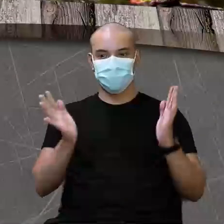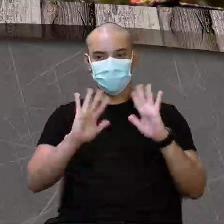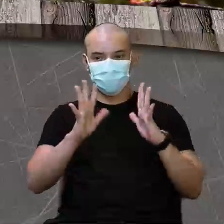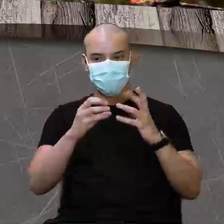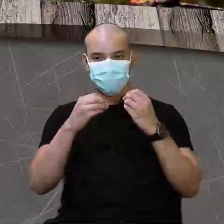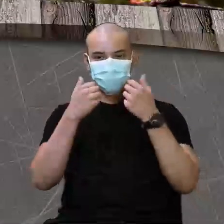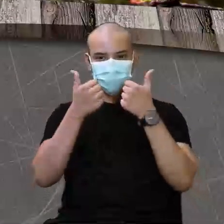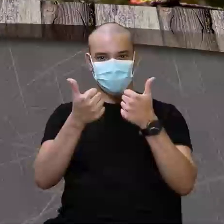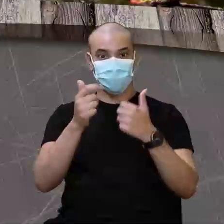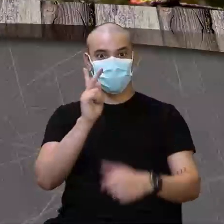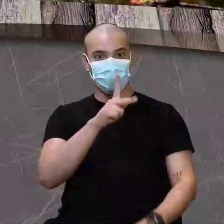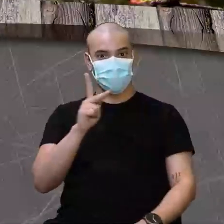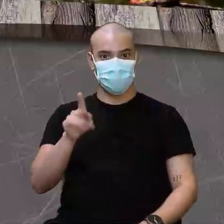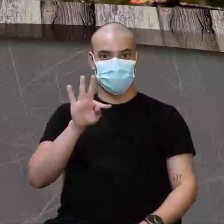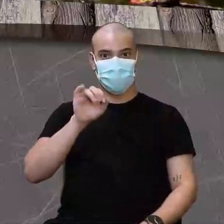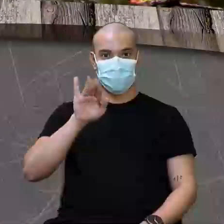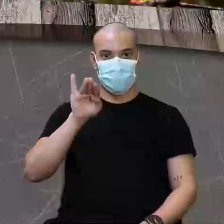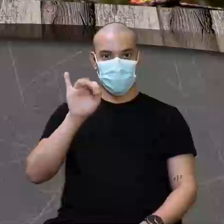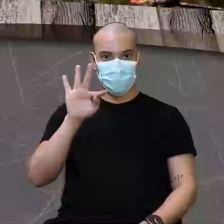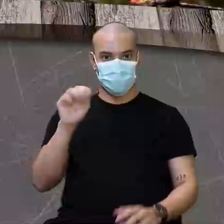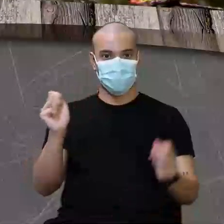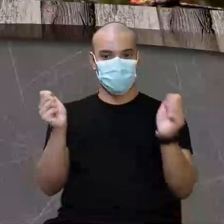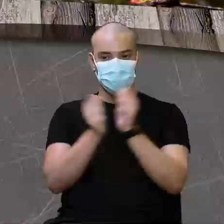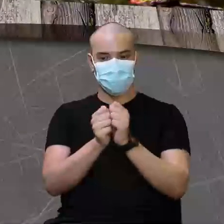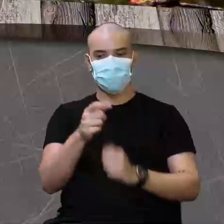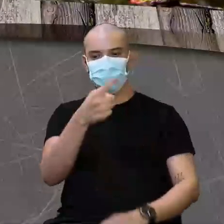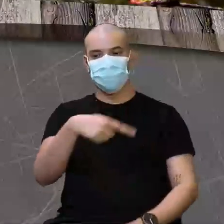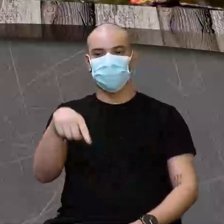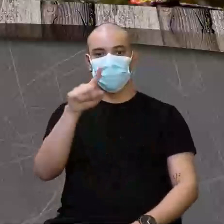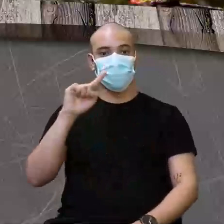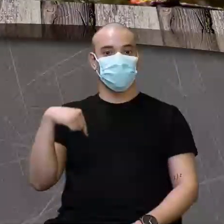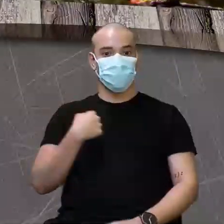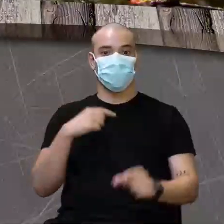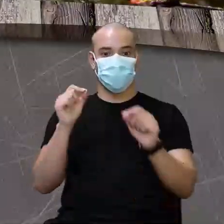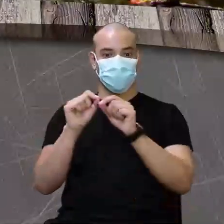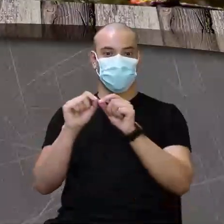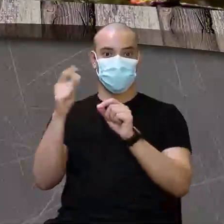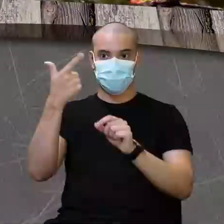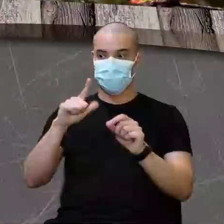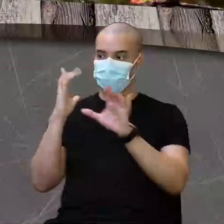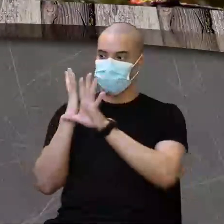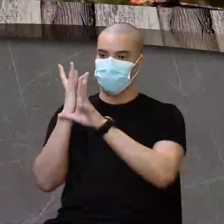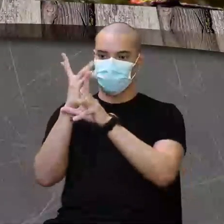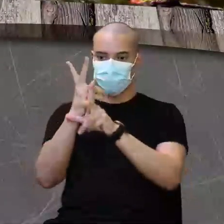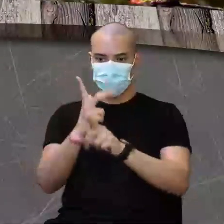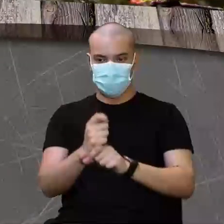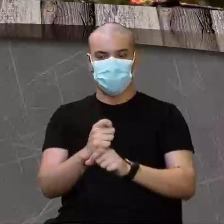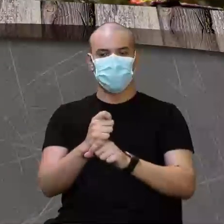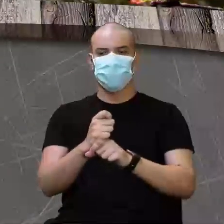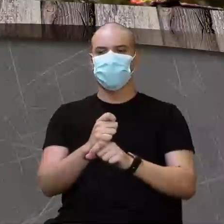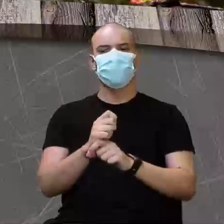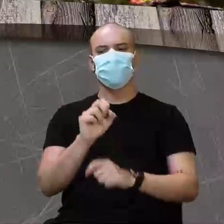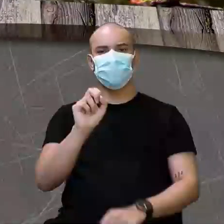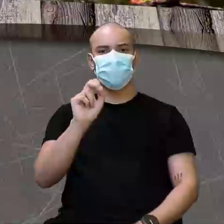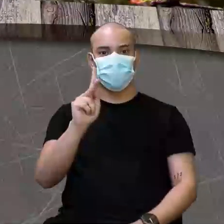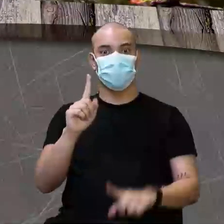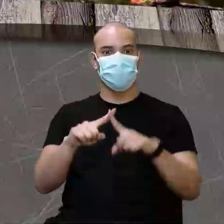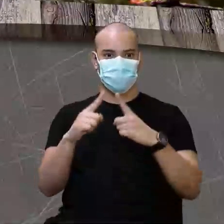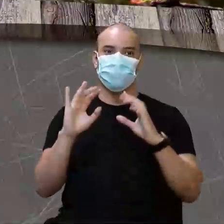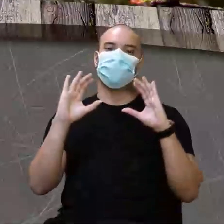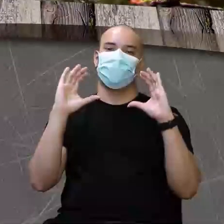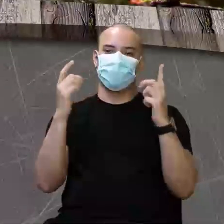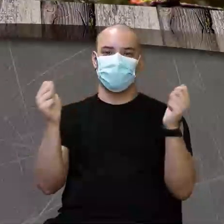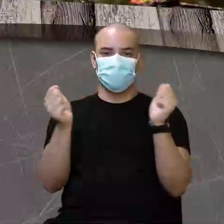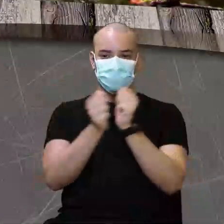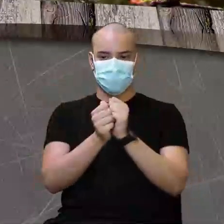Fala galera, a professora Tabita aqui com vocês pra a gente fazer aquela revisão, tá bom? E a gente, logicamente